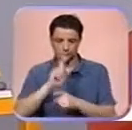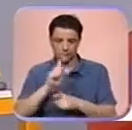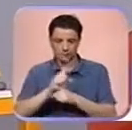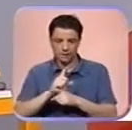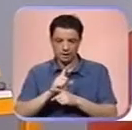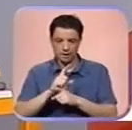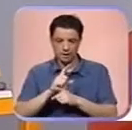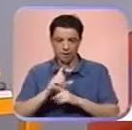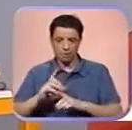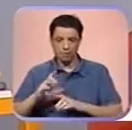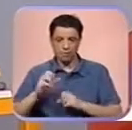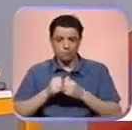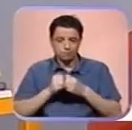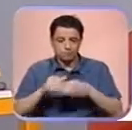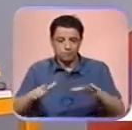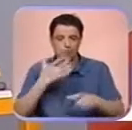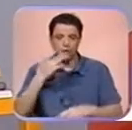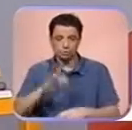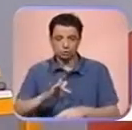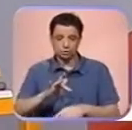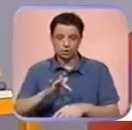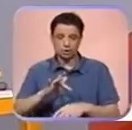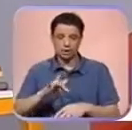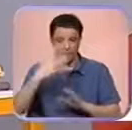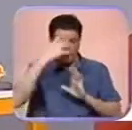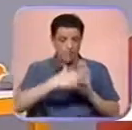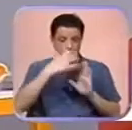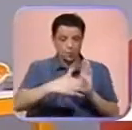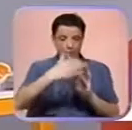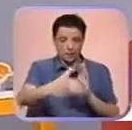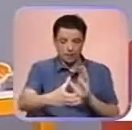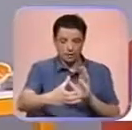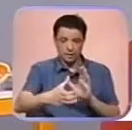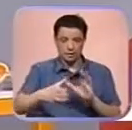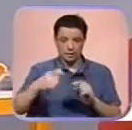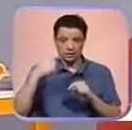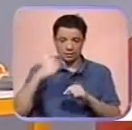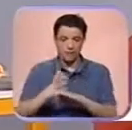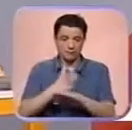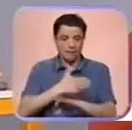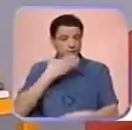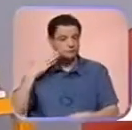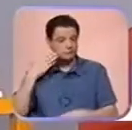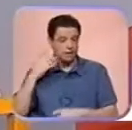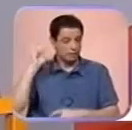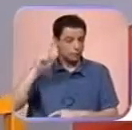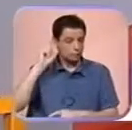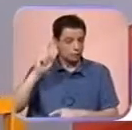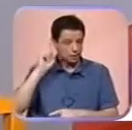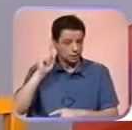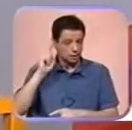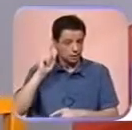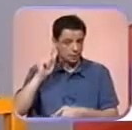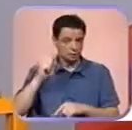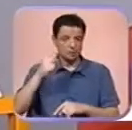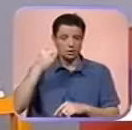evoluir. Se estiver a evoluir, antes de ter uma hemorragia ou uma lesão mais complicada, poder atuar mais precocemente é fundamental.